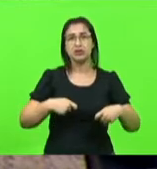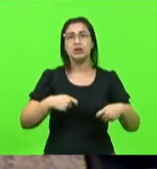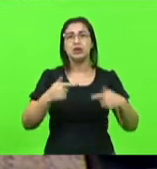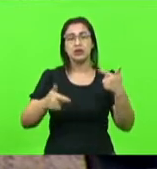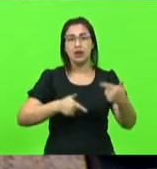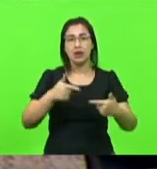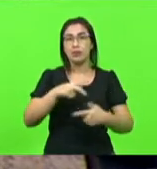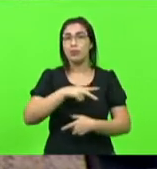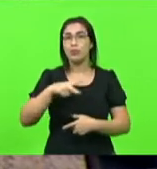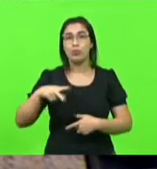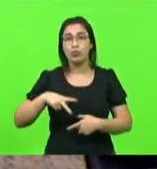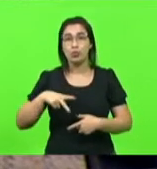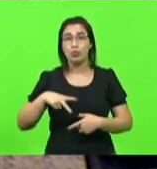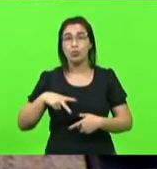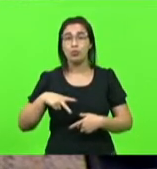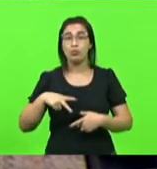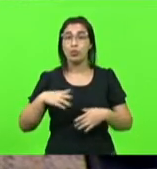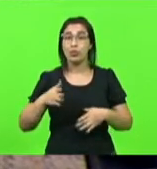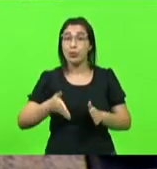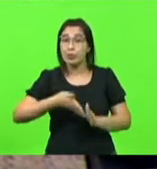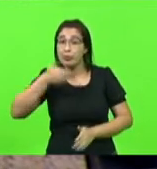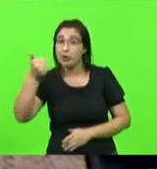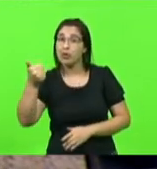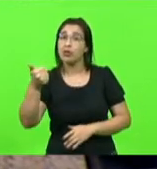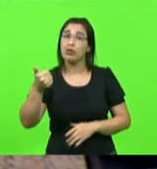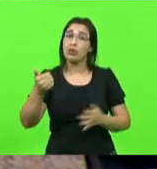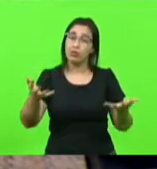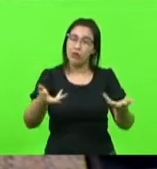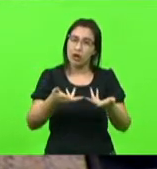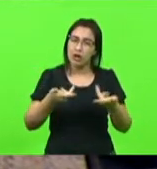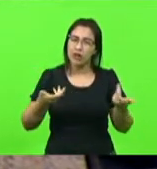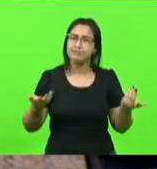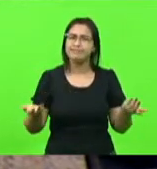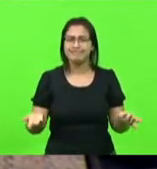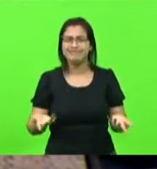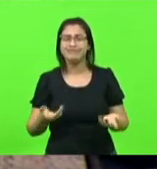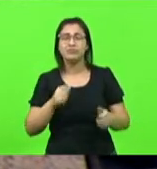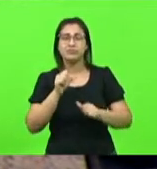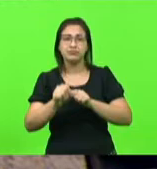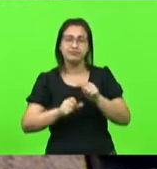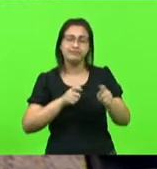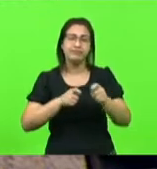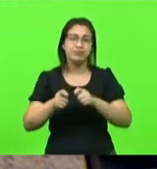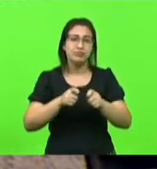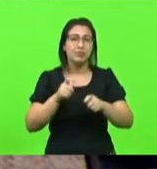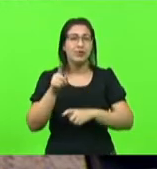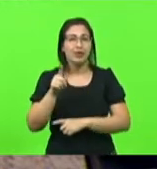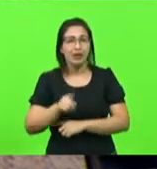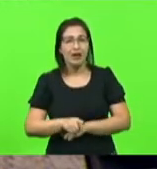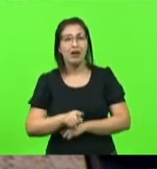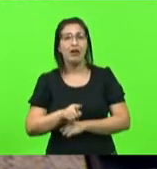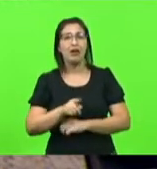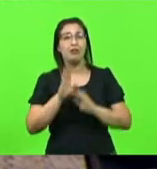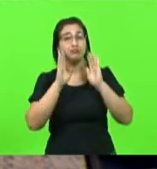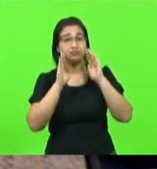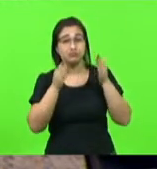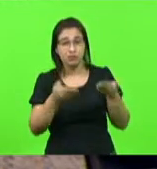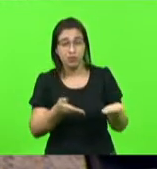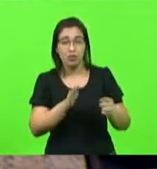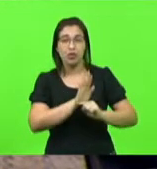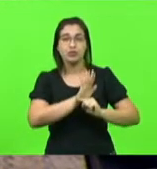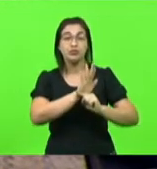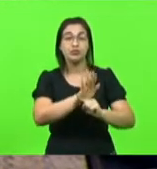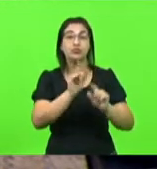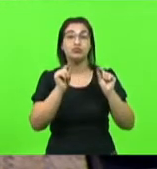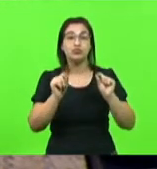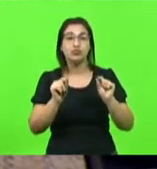cada vez com mais qualidade. E a reforma administrativa vem justamente nessa direção, de garantir